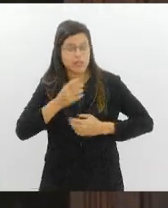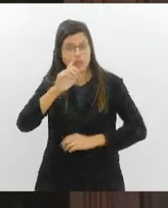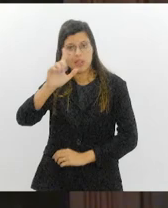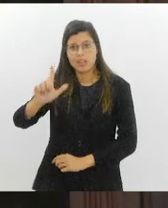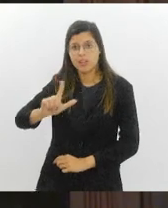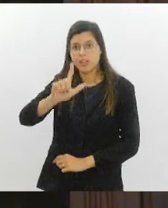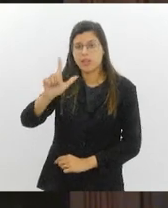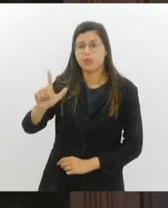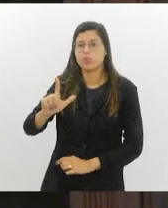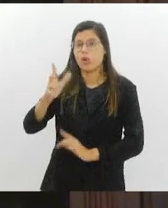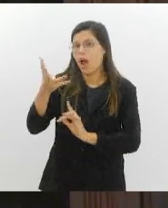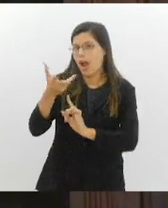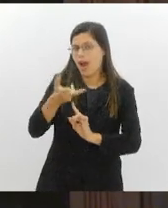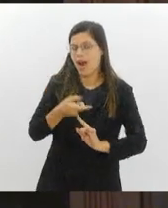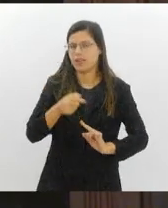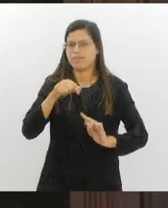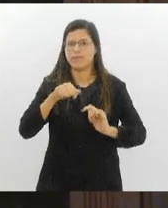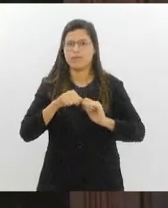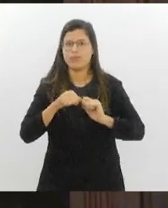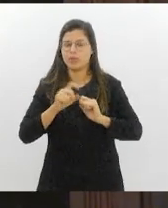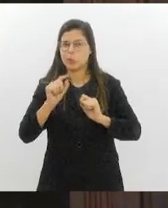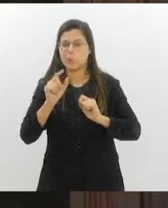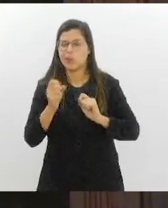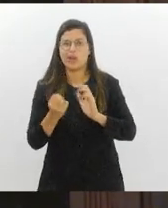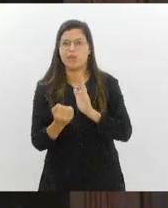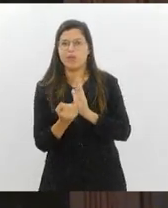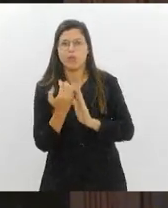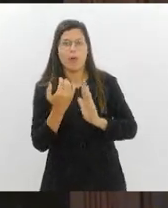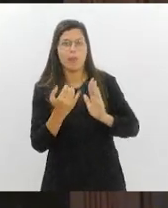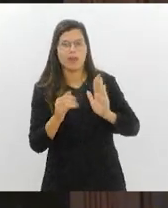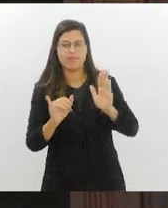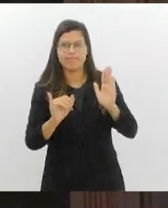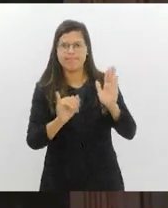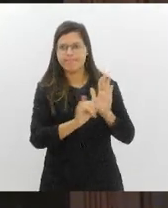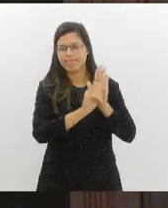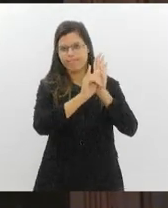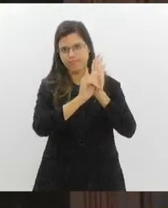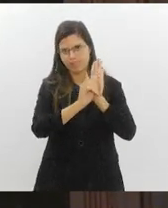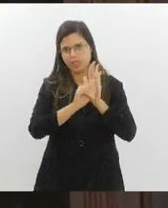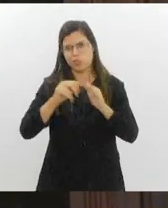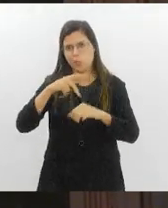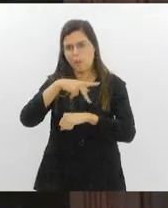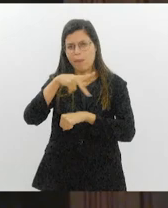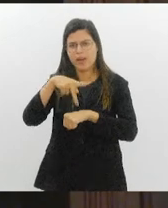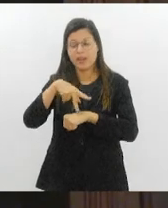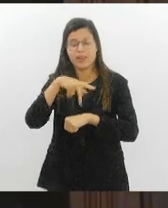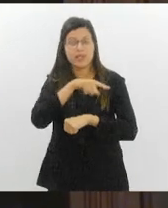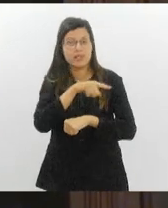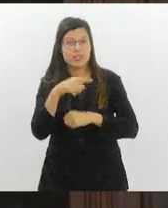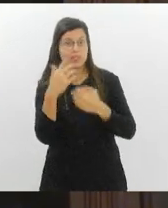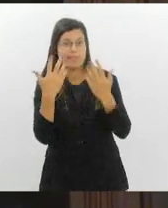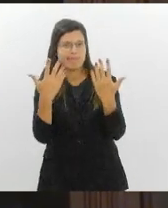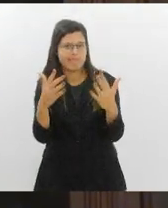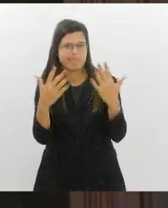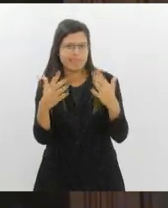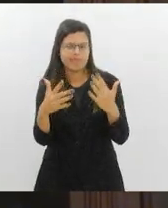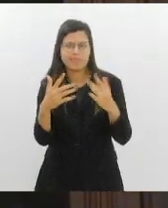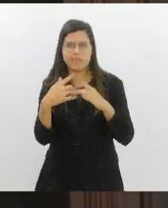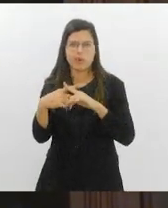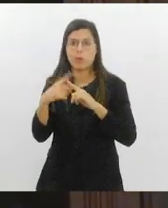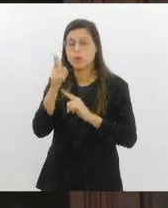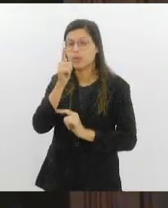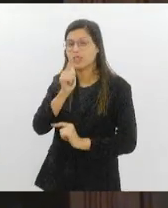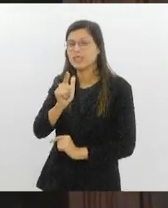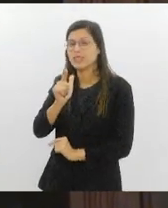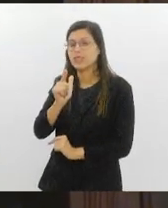forma a identidade de uma nação. E vocês estão de parabéns. Vocês conseguiram não só fortalecer a